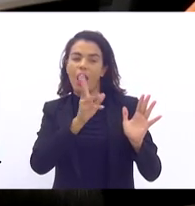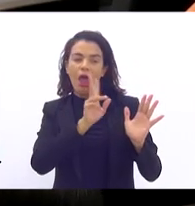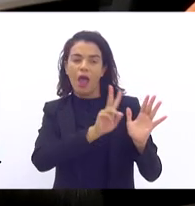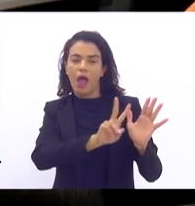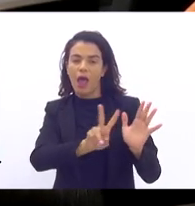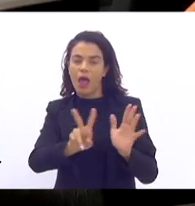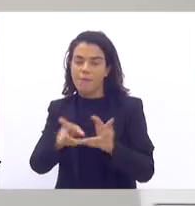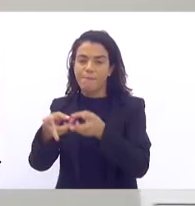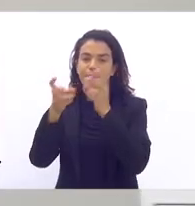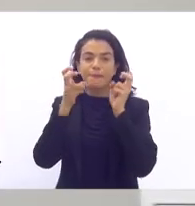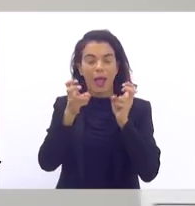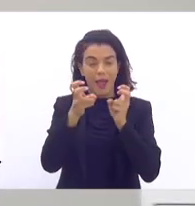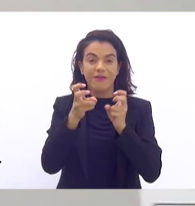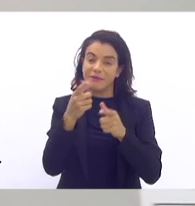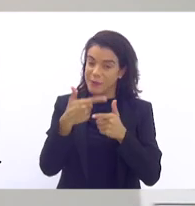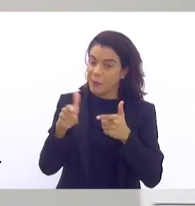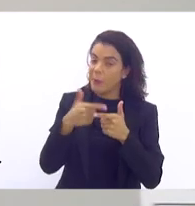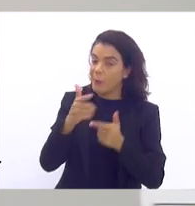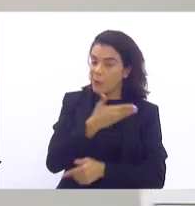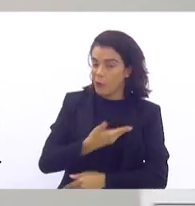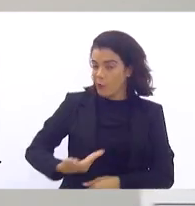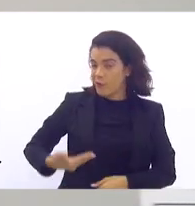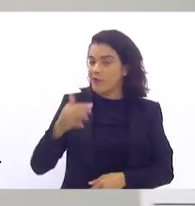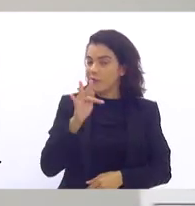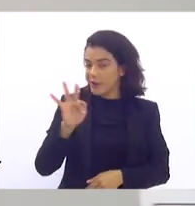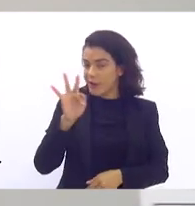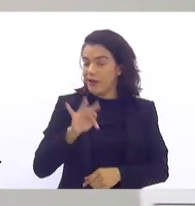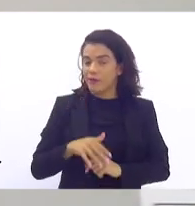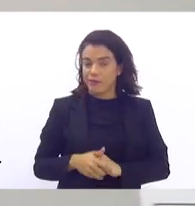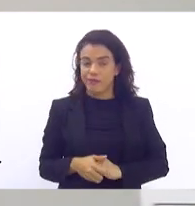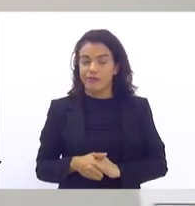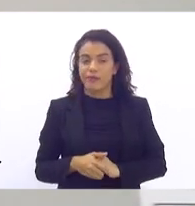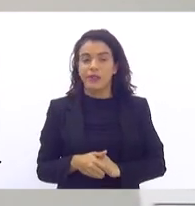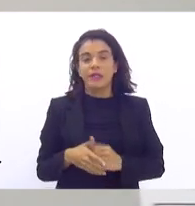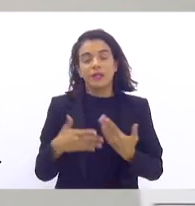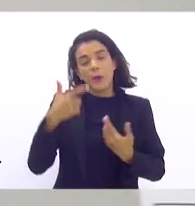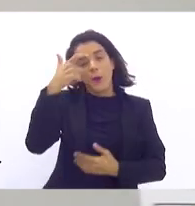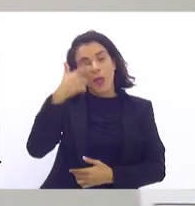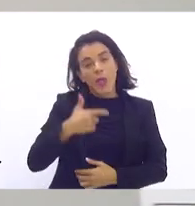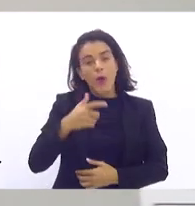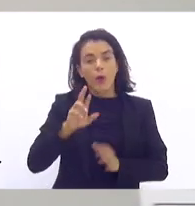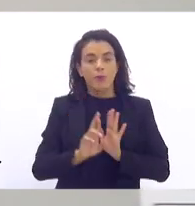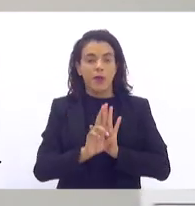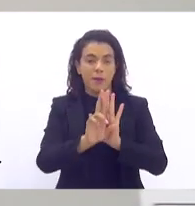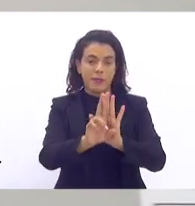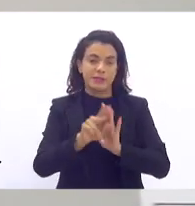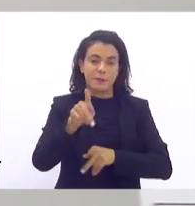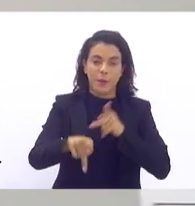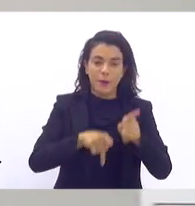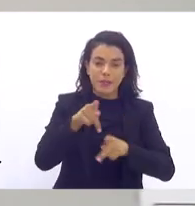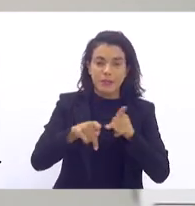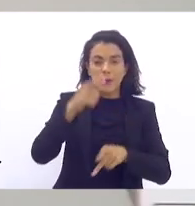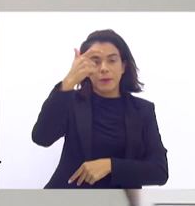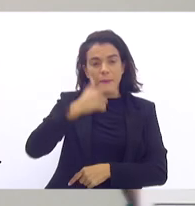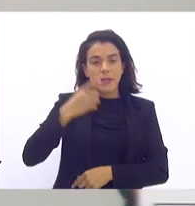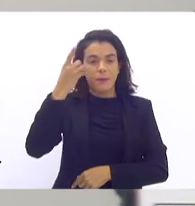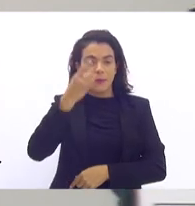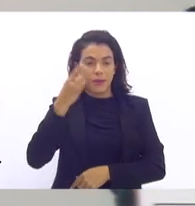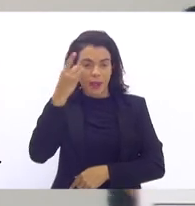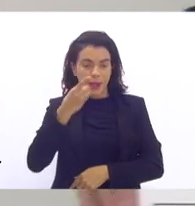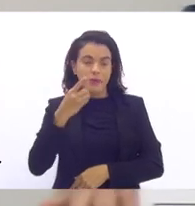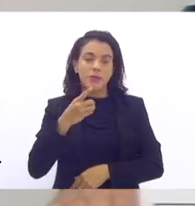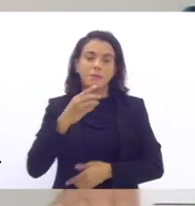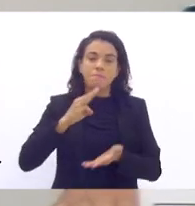Enfim então já falei demais mas eu precisava fazer como parlamentar e como presidente da Comissão de orçamento esses